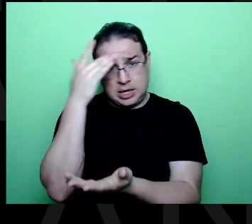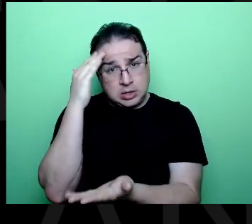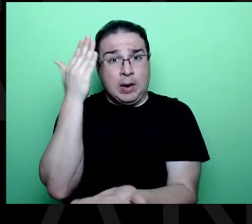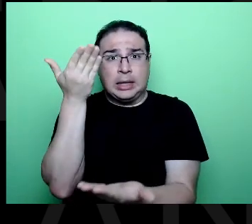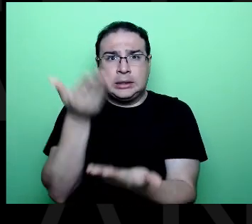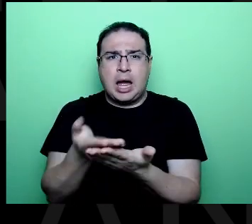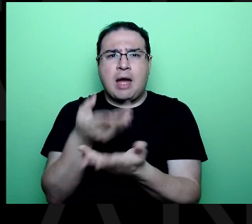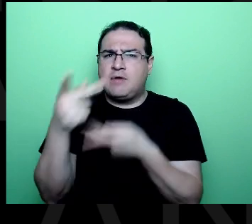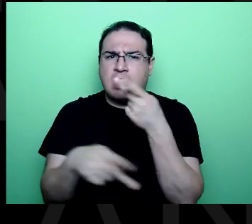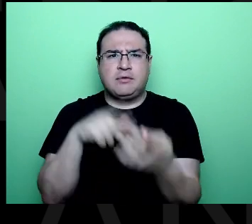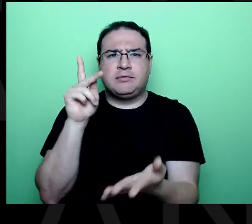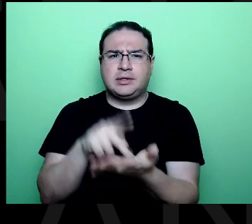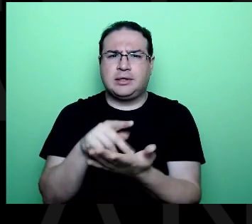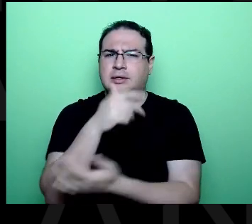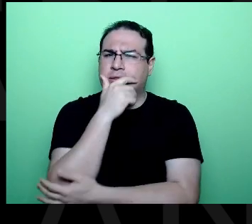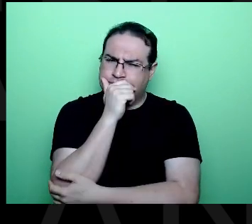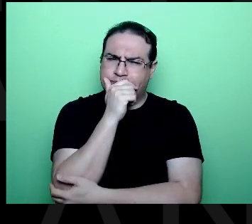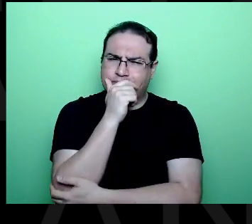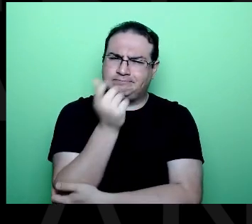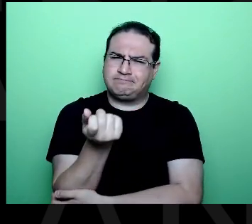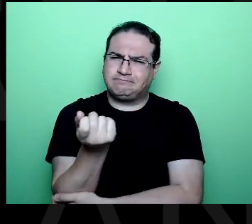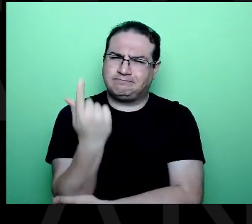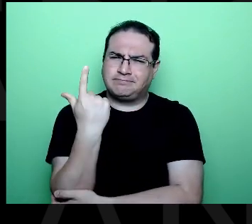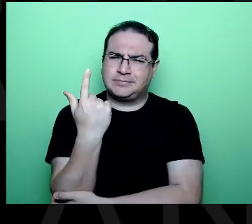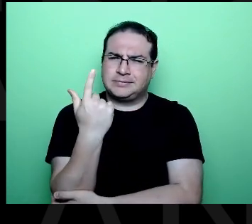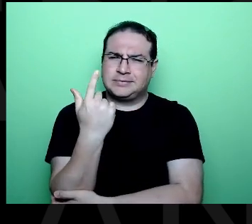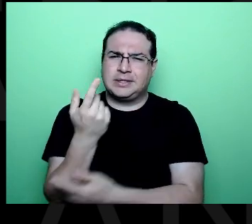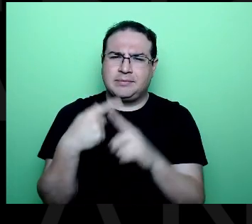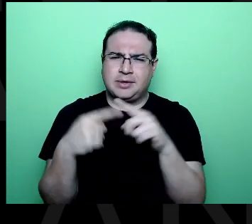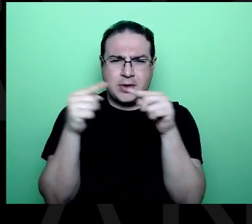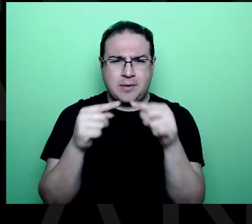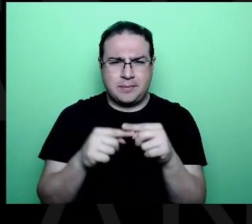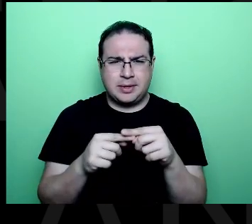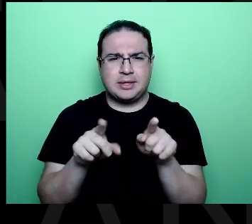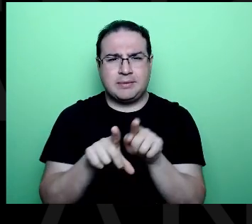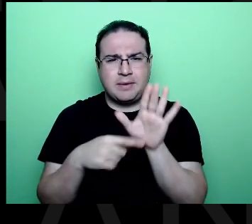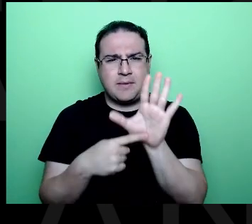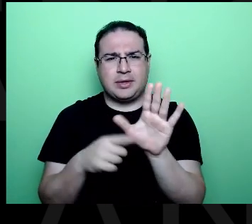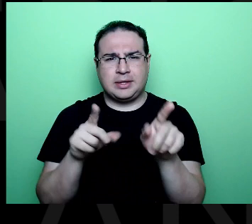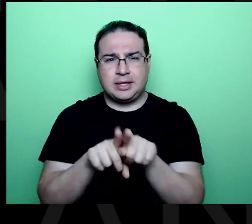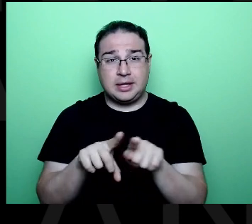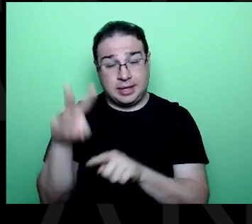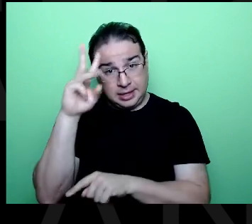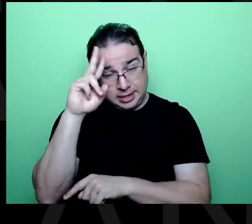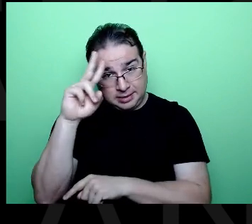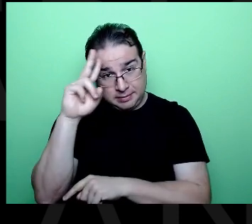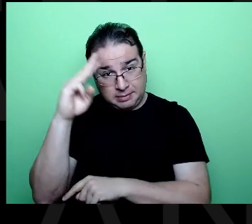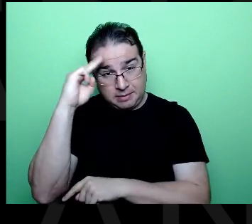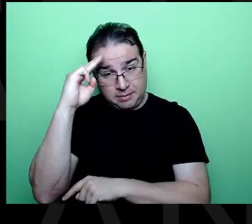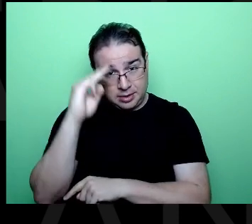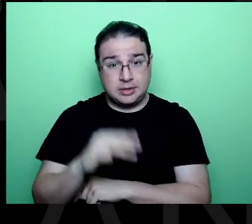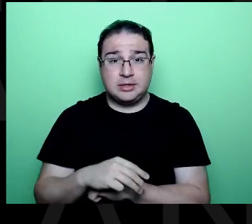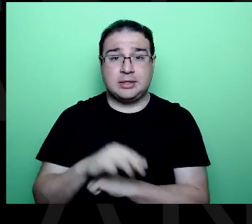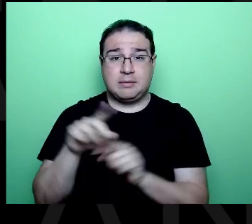verdade, não eram reais, mas a pessoa acreditava piamente naquilo. Eu acho que se aplica no caso